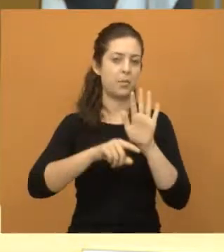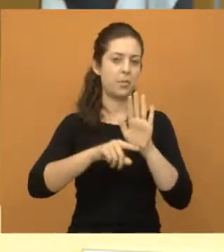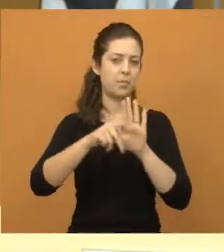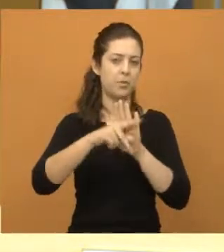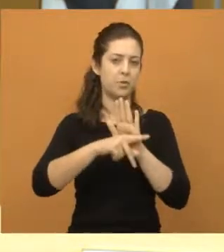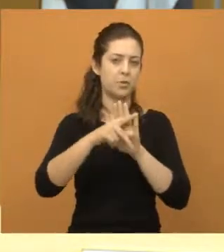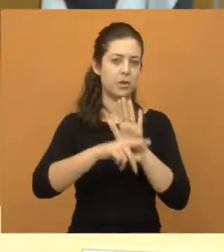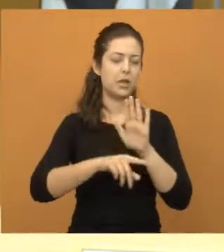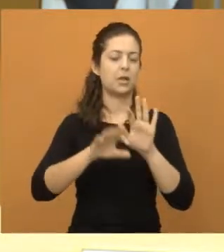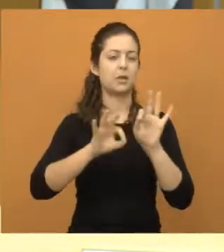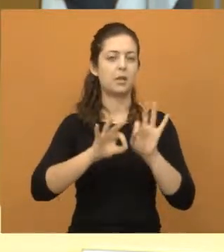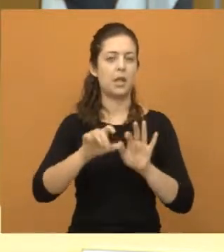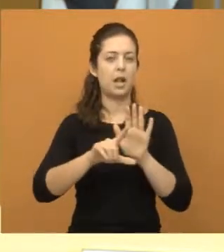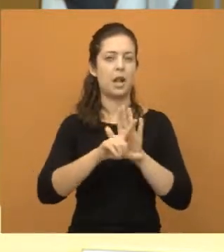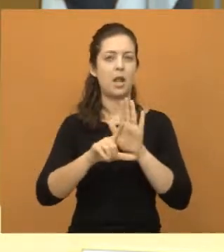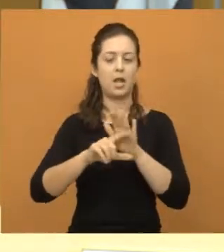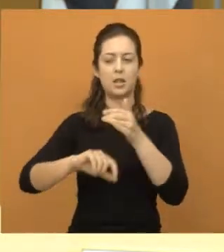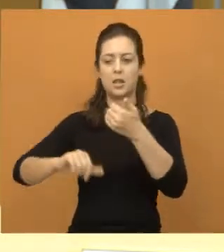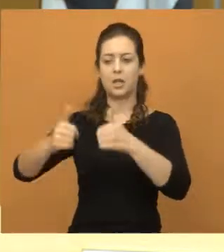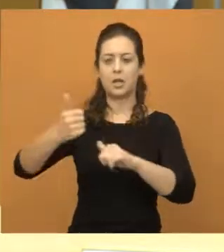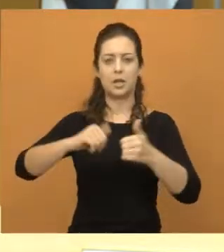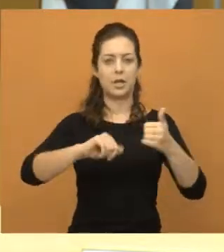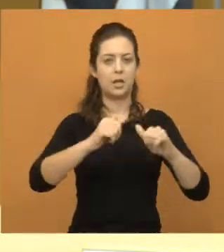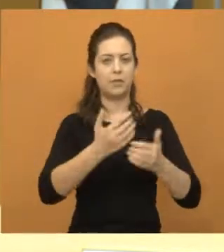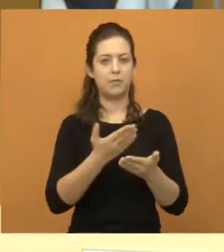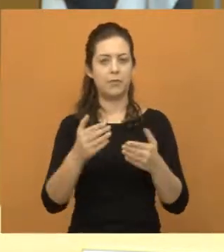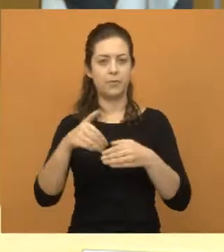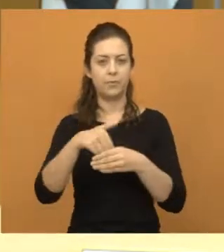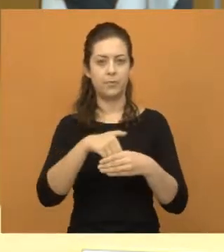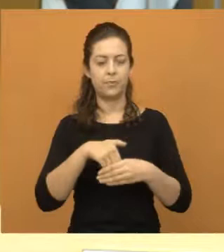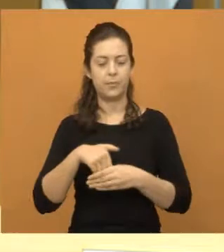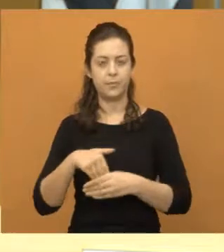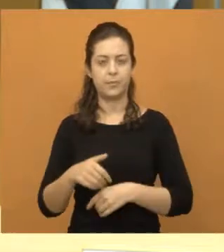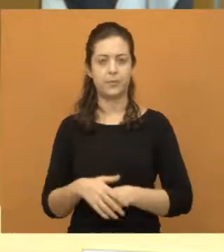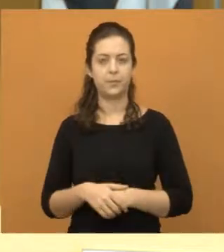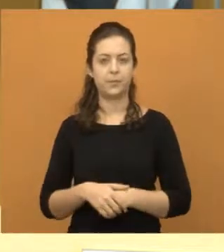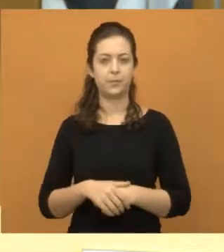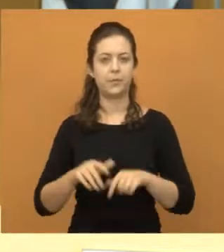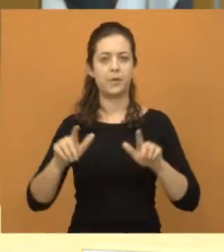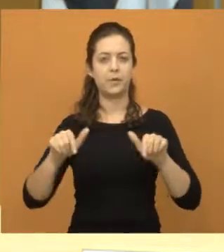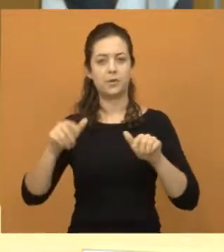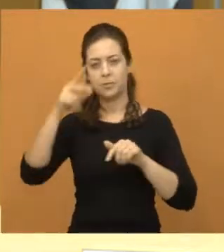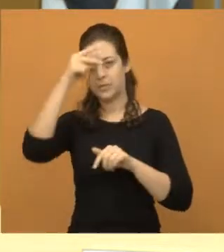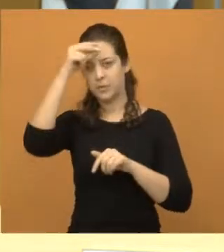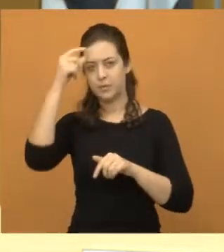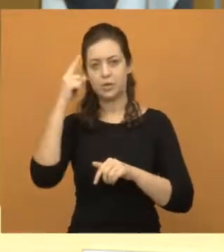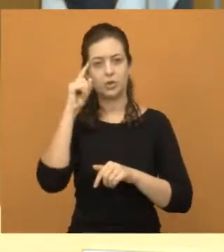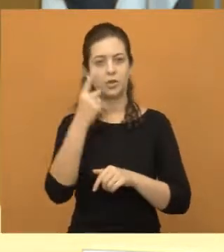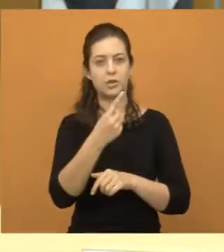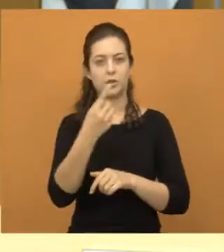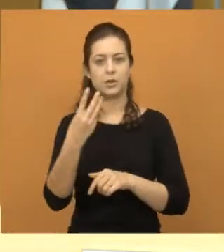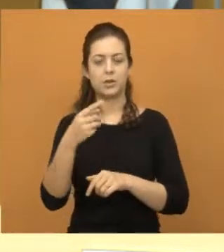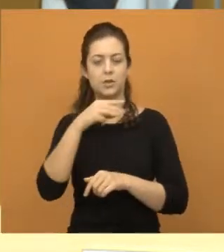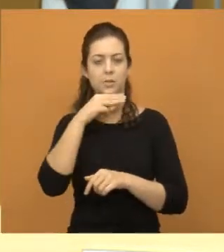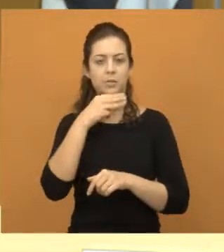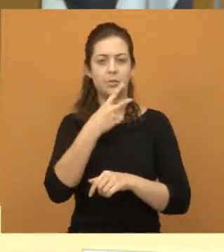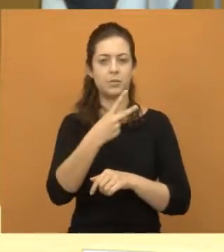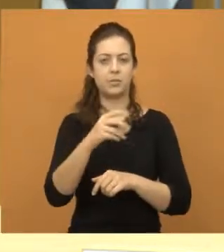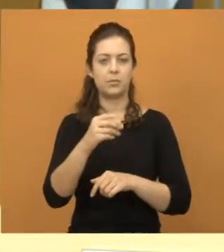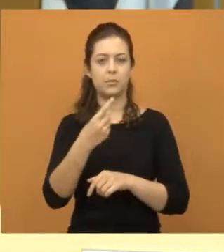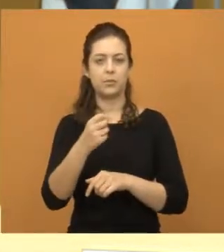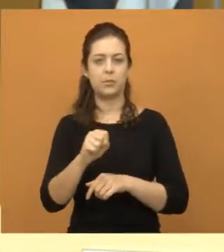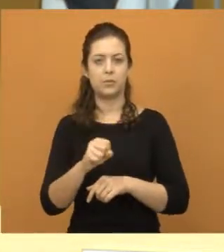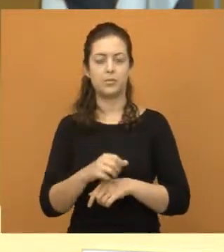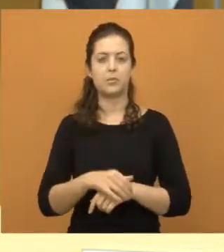lei para a apreciação e aprovação dessa Casa Legislativa. Gabinete do Prefeito, 13 de março de